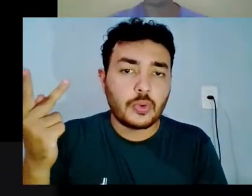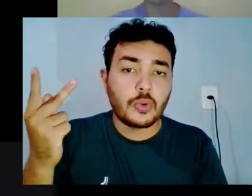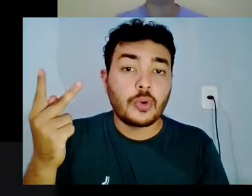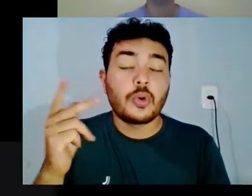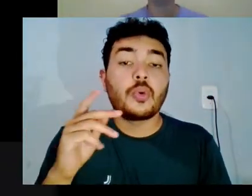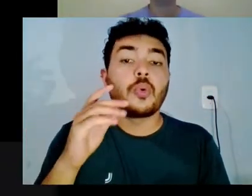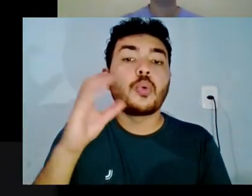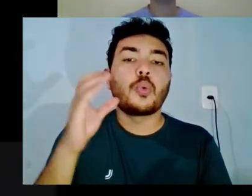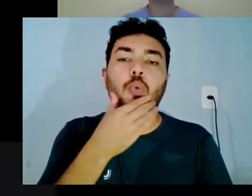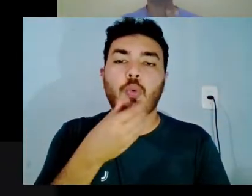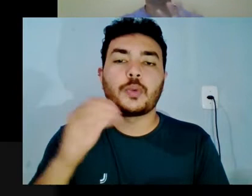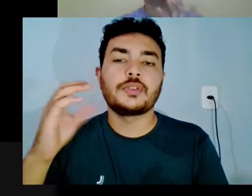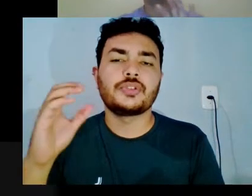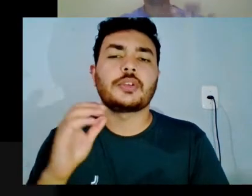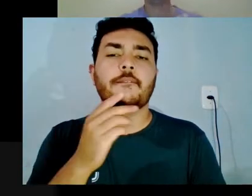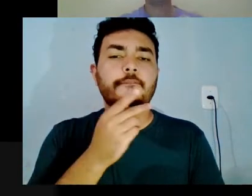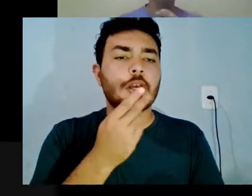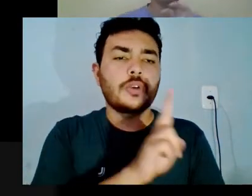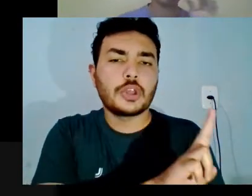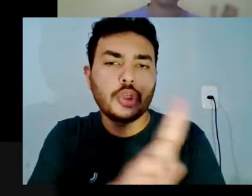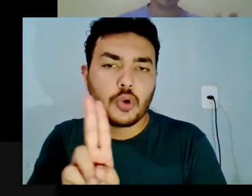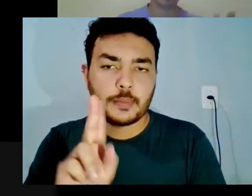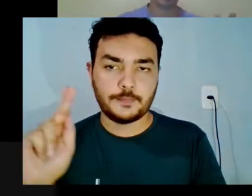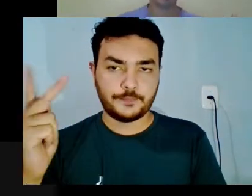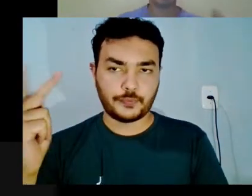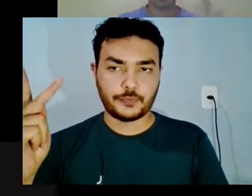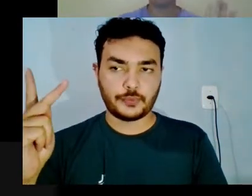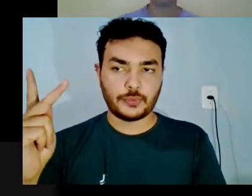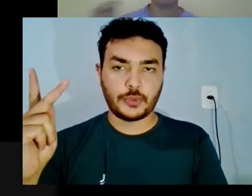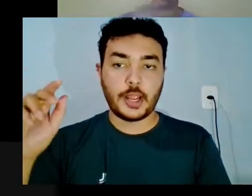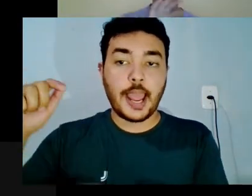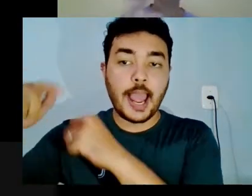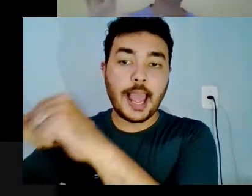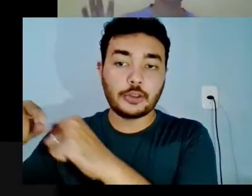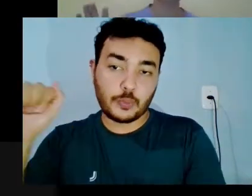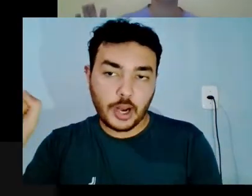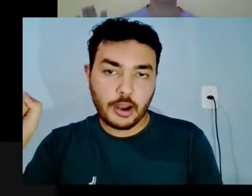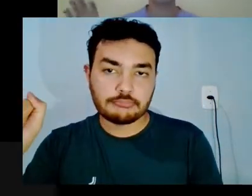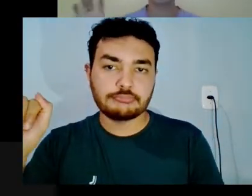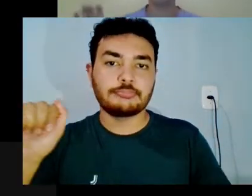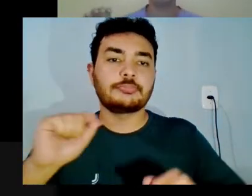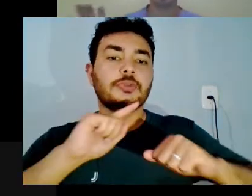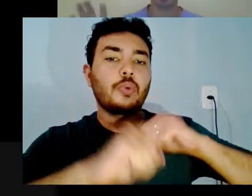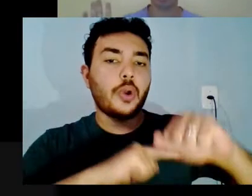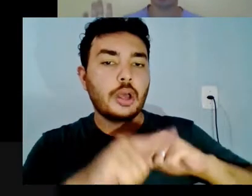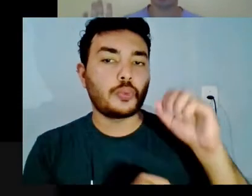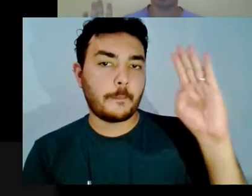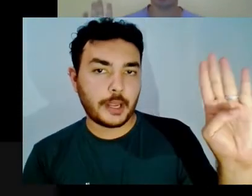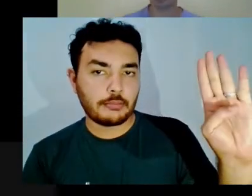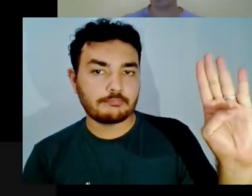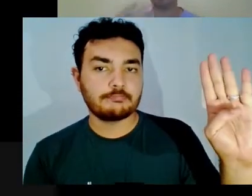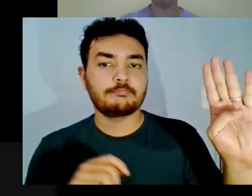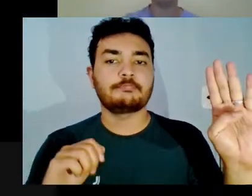cientistas chamaram a molécula de hidrogênio, um hidrogênio eles chamaram de HA, de átomo A, e outro hidrogênio eles chamaram de HB, de átomo